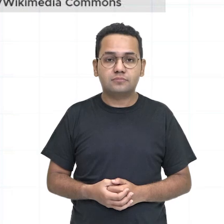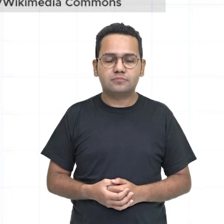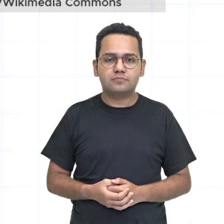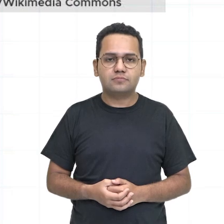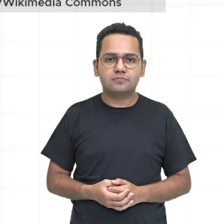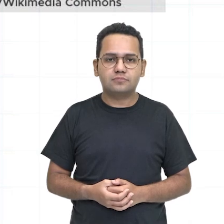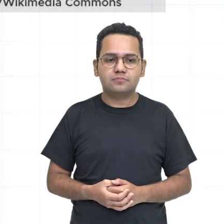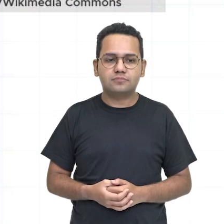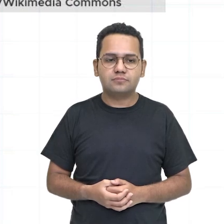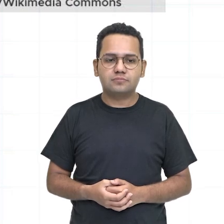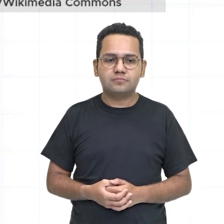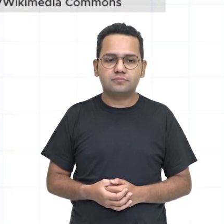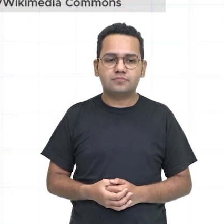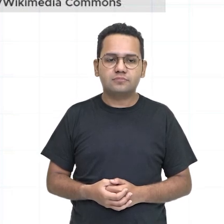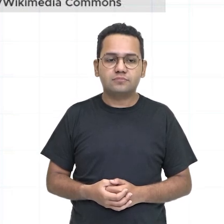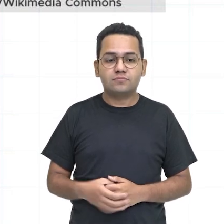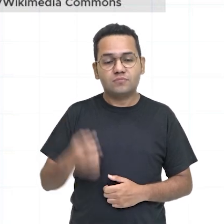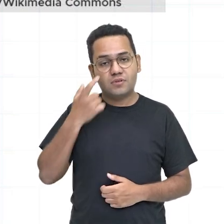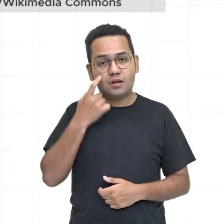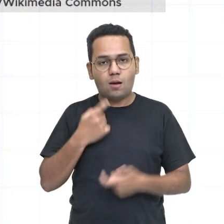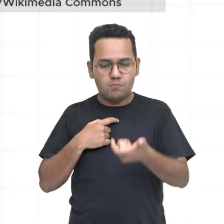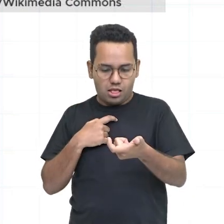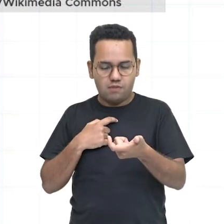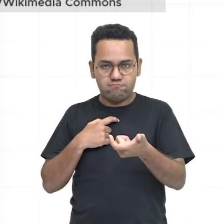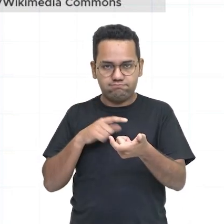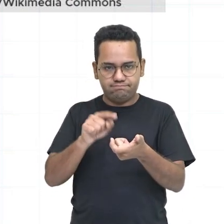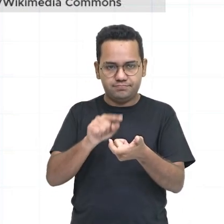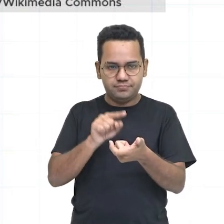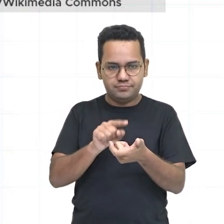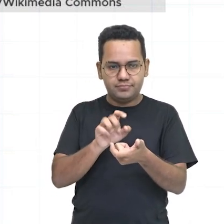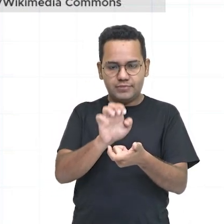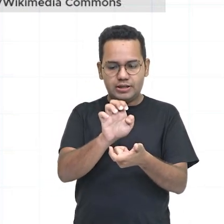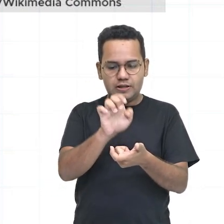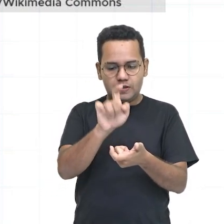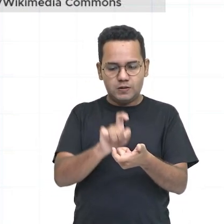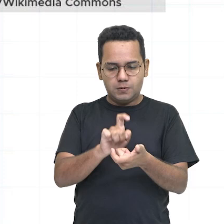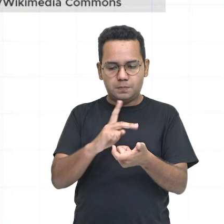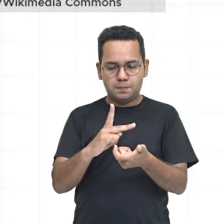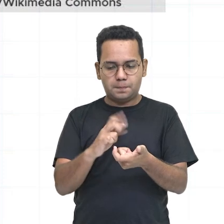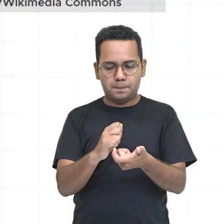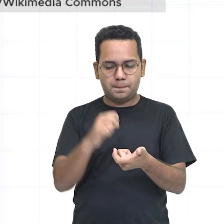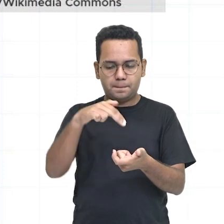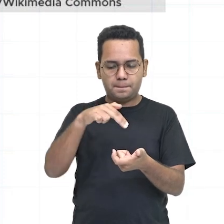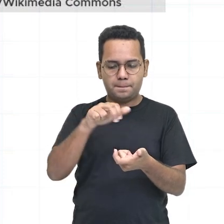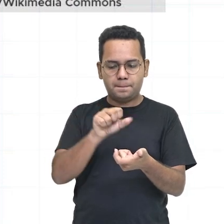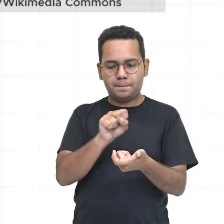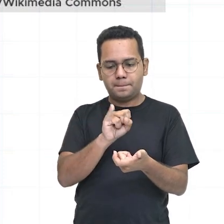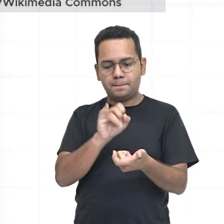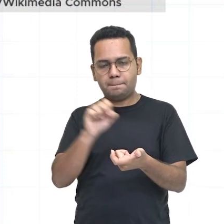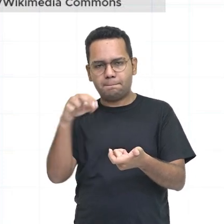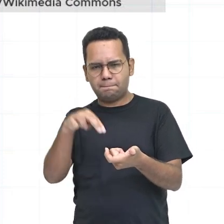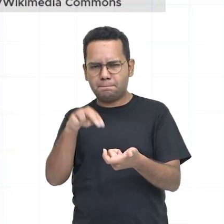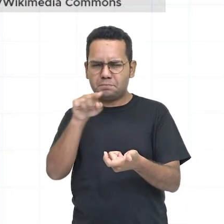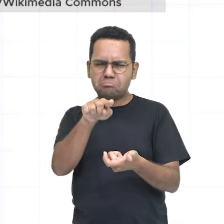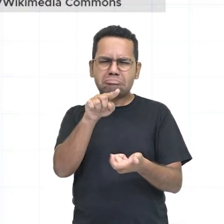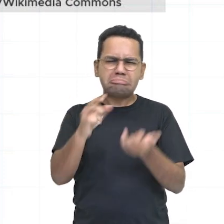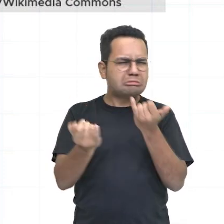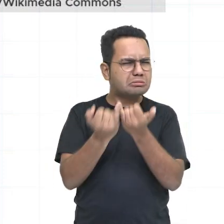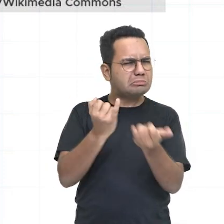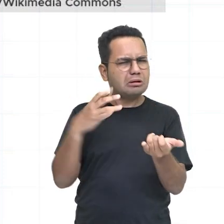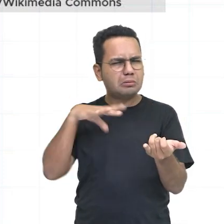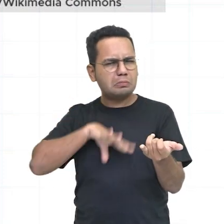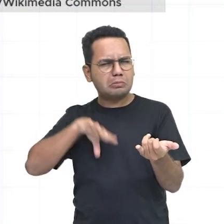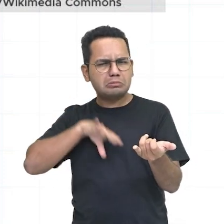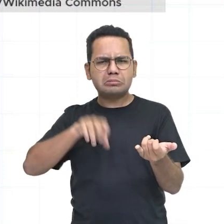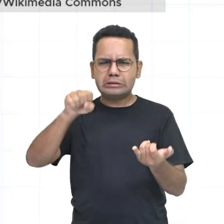palavra expansion, ok? A palavra expansion, ao meu ver, ela parece um pouquinho com a língua portuguesa